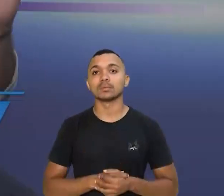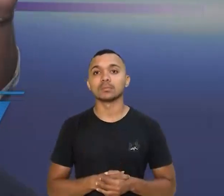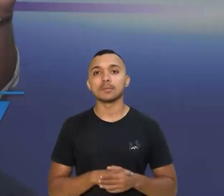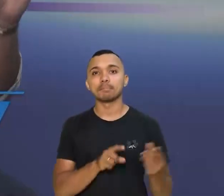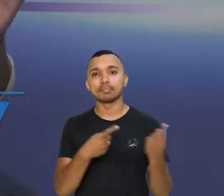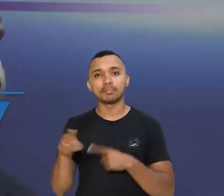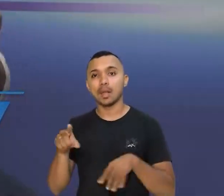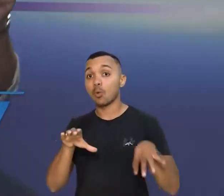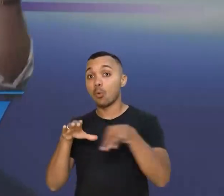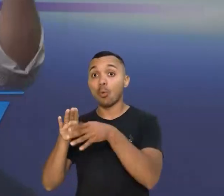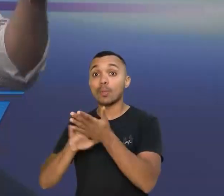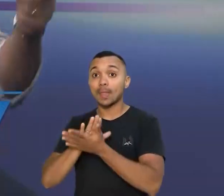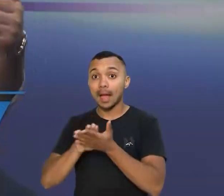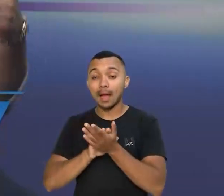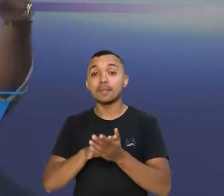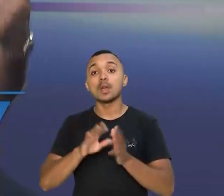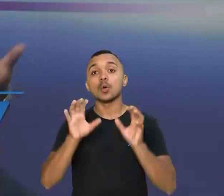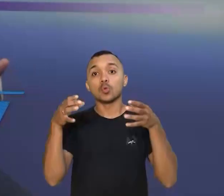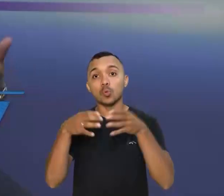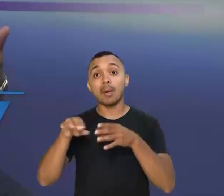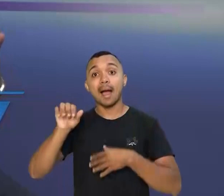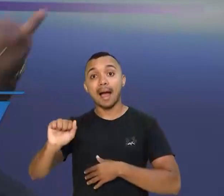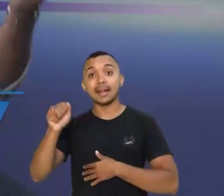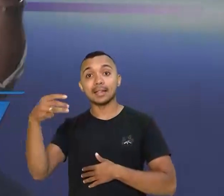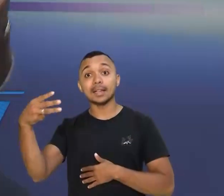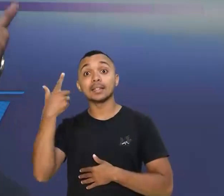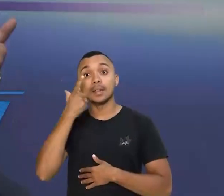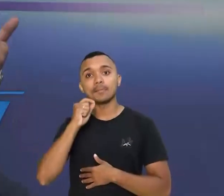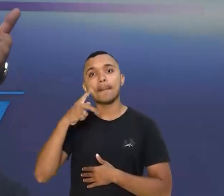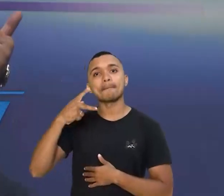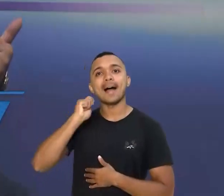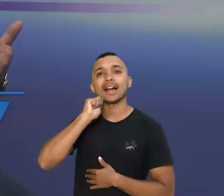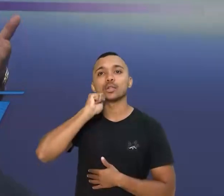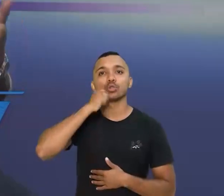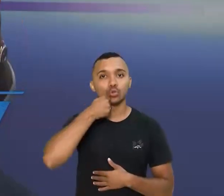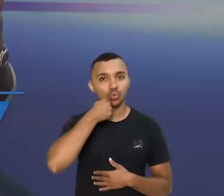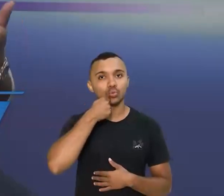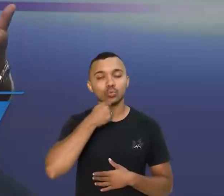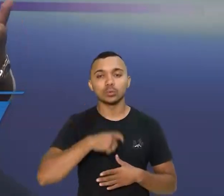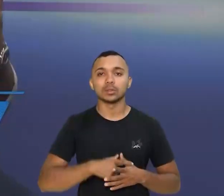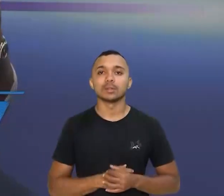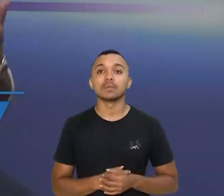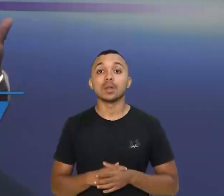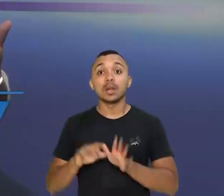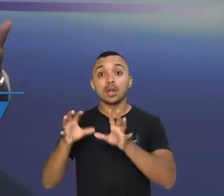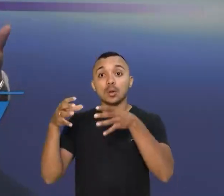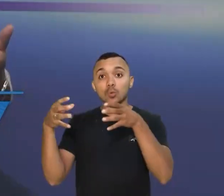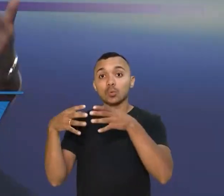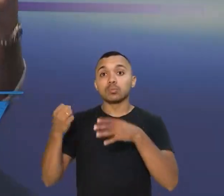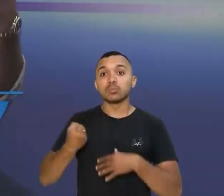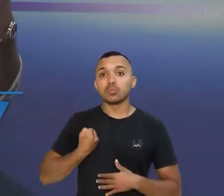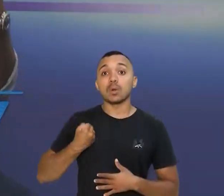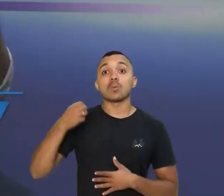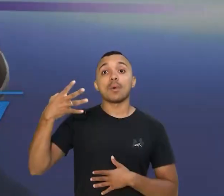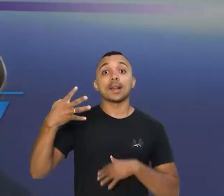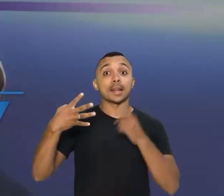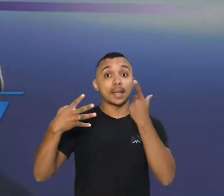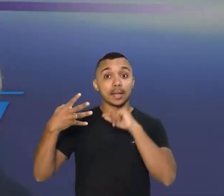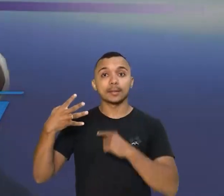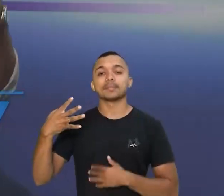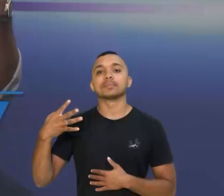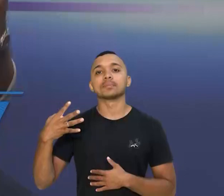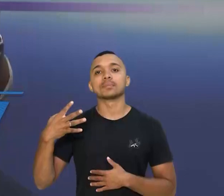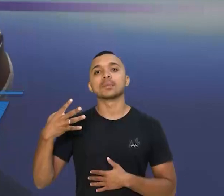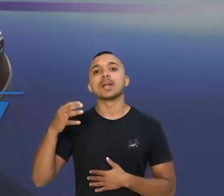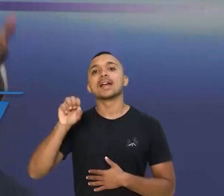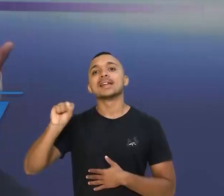né? No grupo A3, o Pacajus com 10 pontos, 5 a menos do que o Ferroviário. No grupo 4, vem o Sergipe da